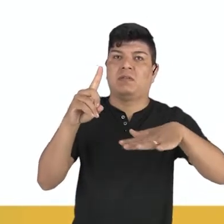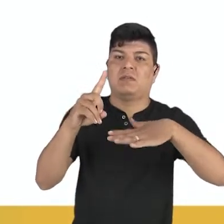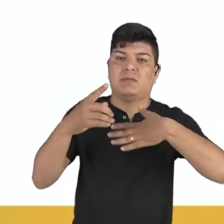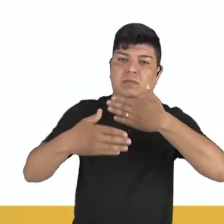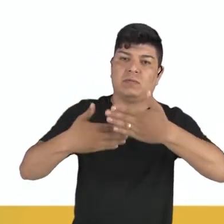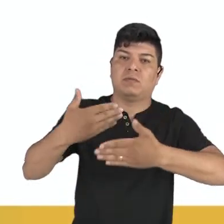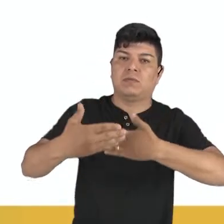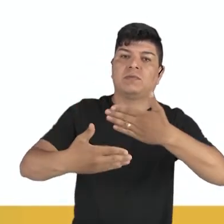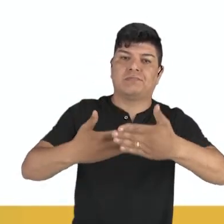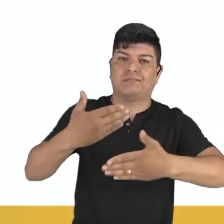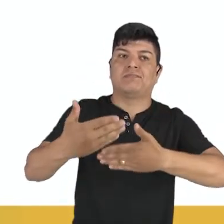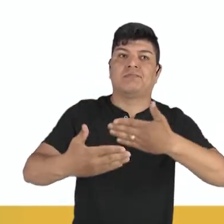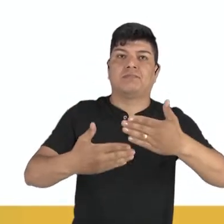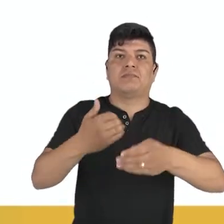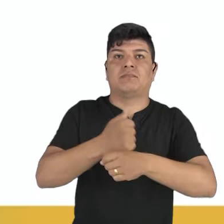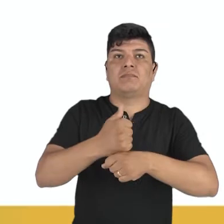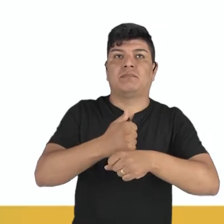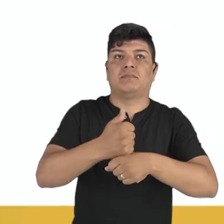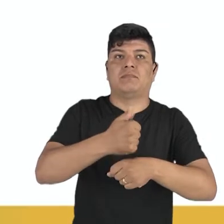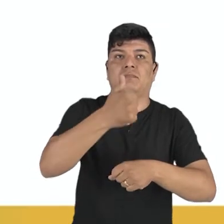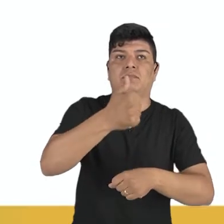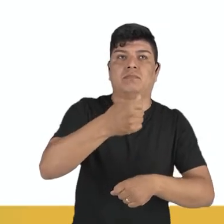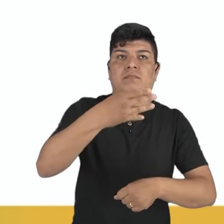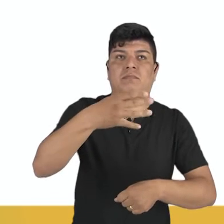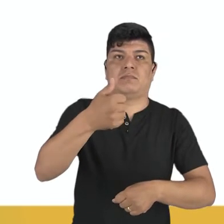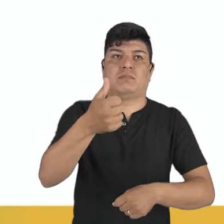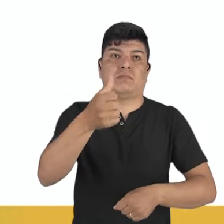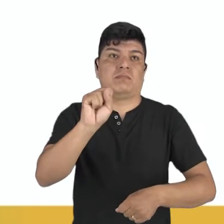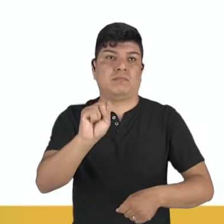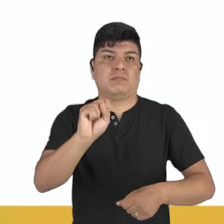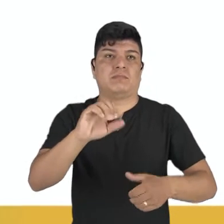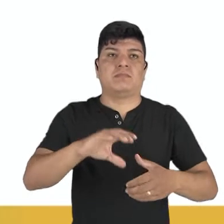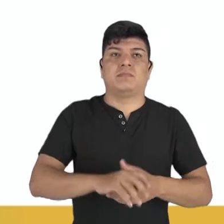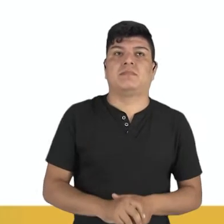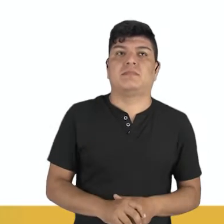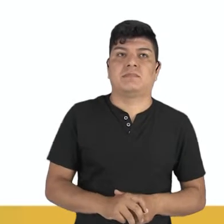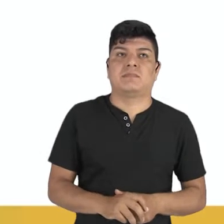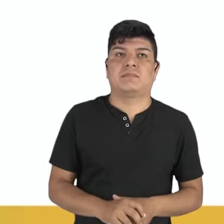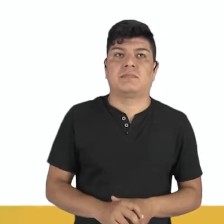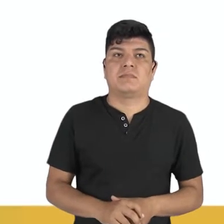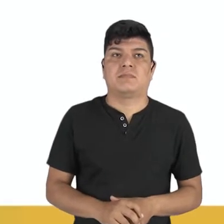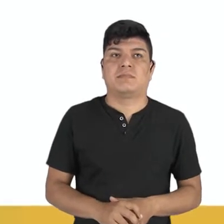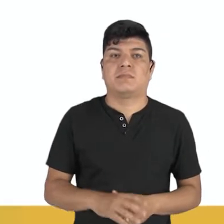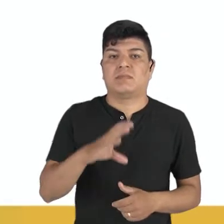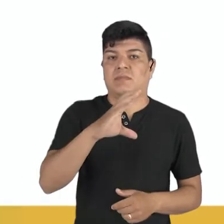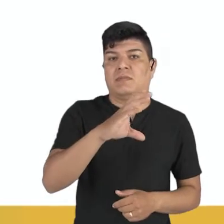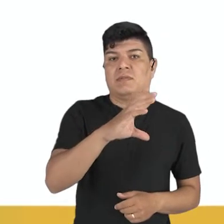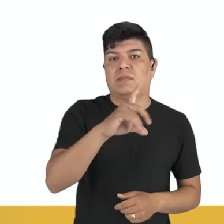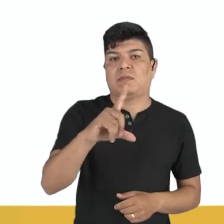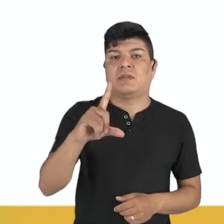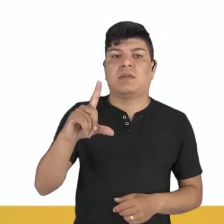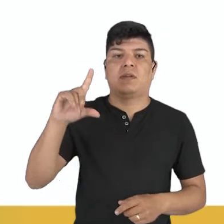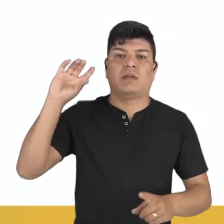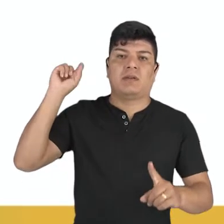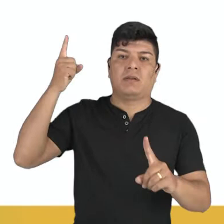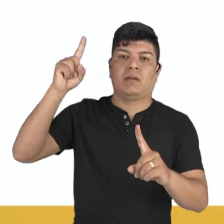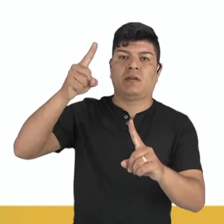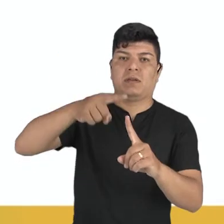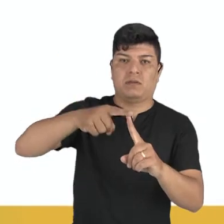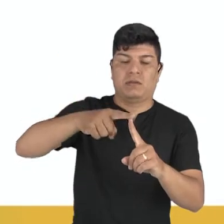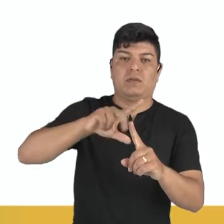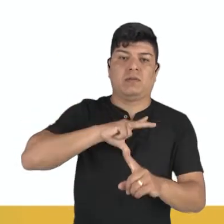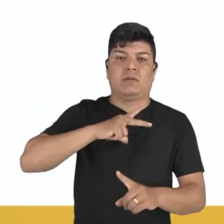em transição em 1418 próximo classicismo e Quinhentismo